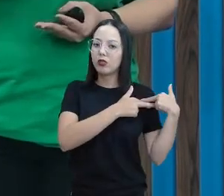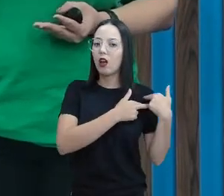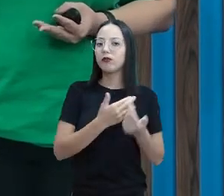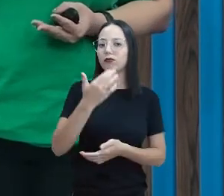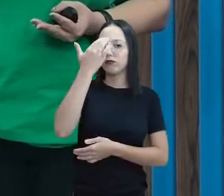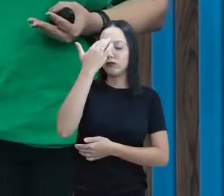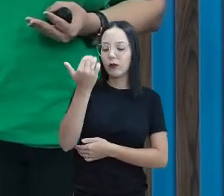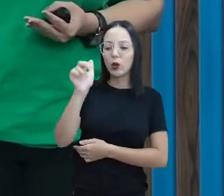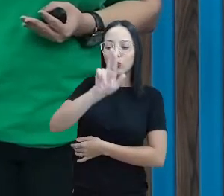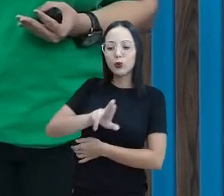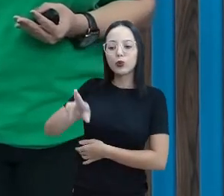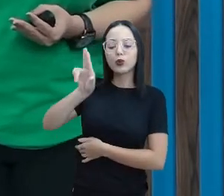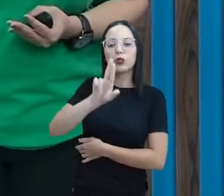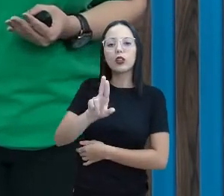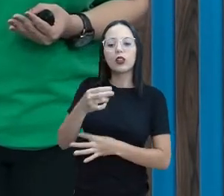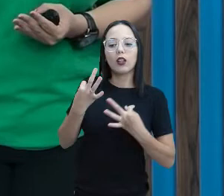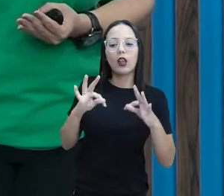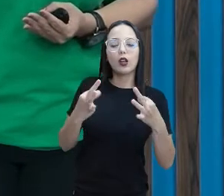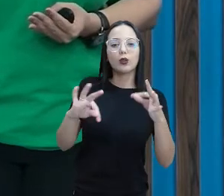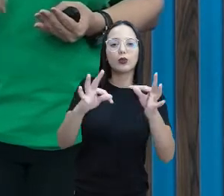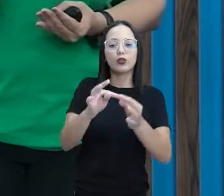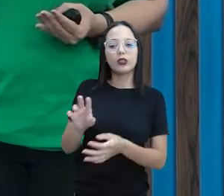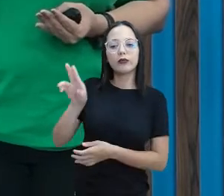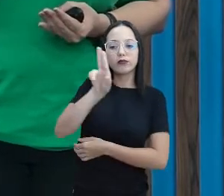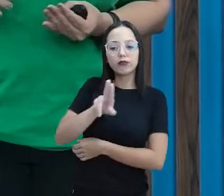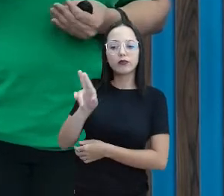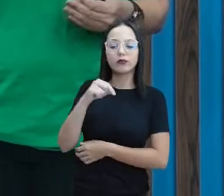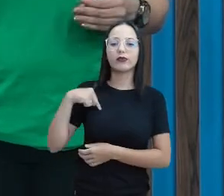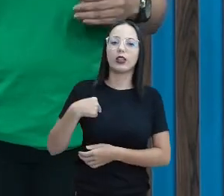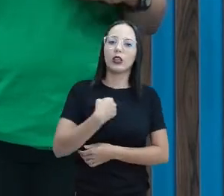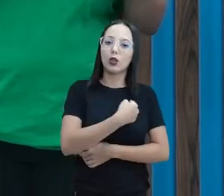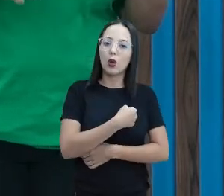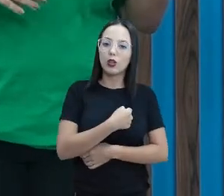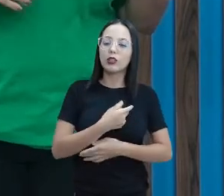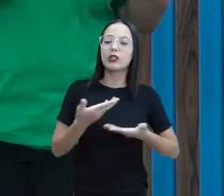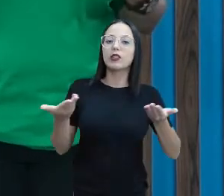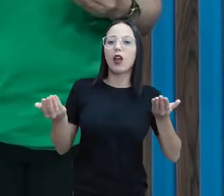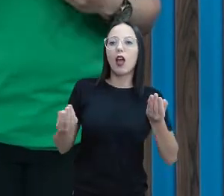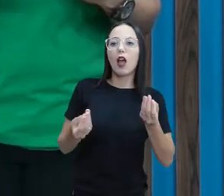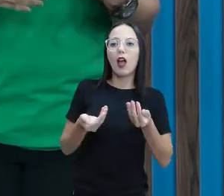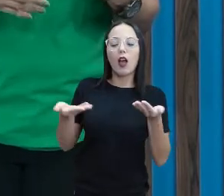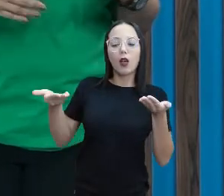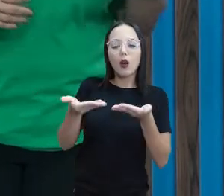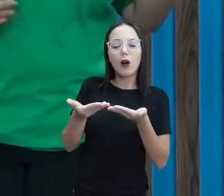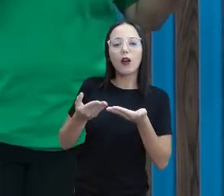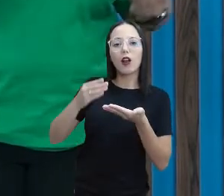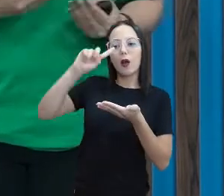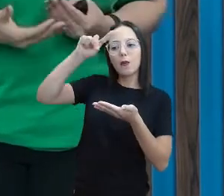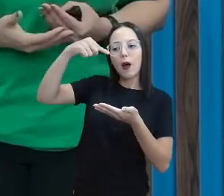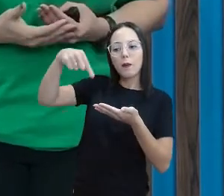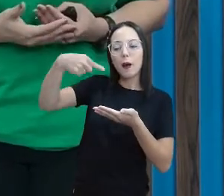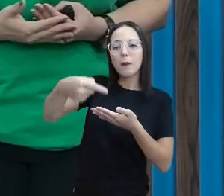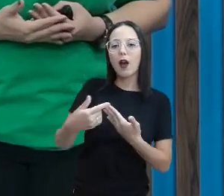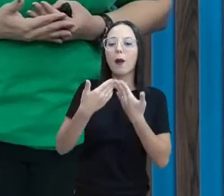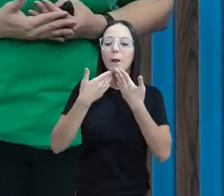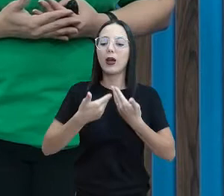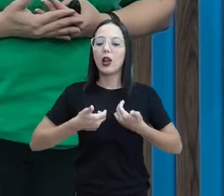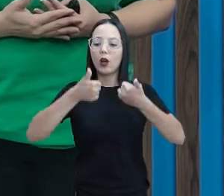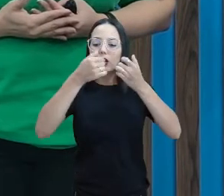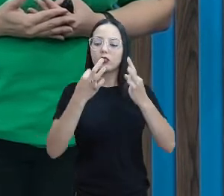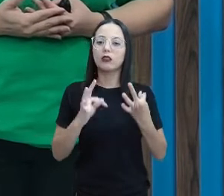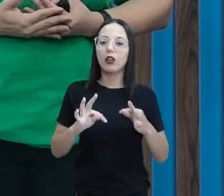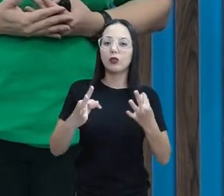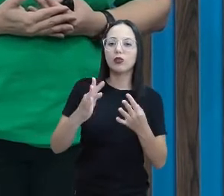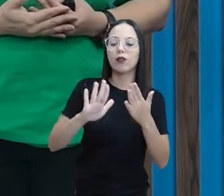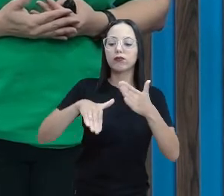pessoal? Utiliza-se essa tecnologia que nós vamos, cada dia que passa, melhorando essa tecnologia,